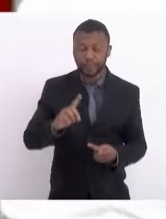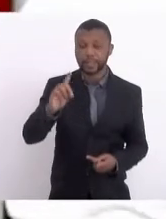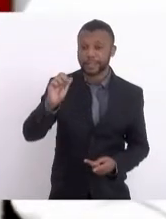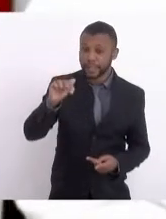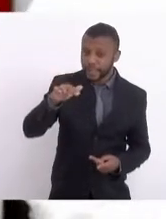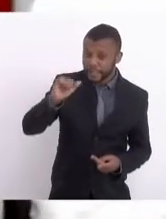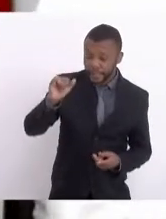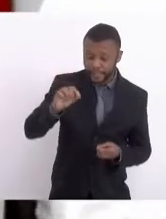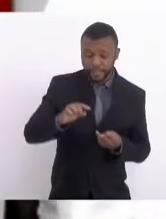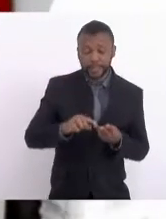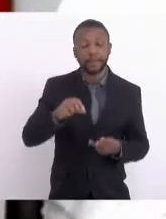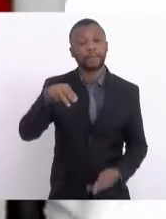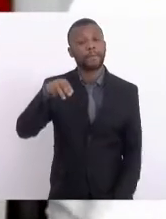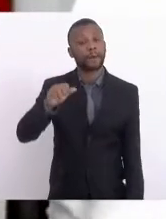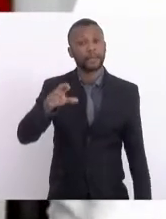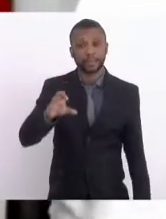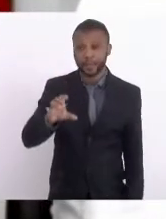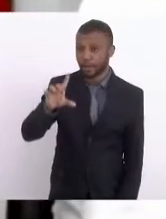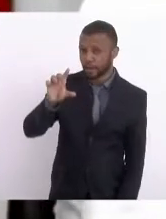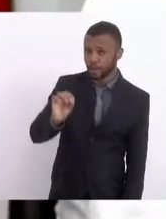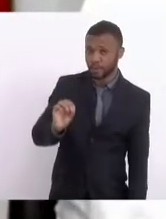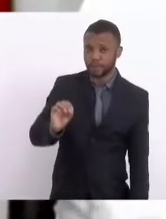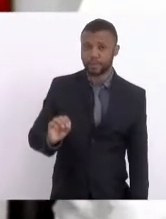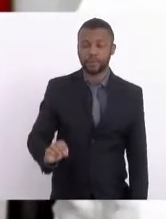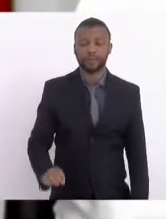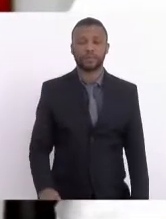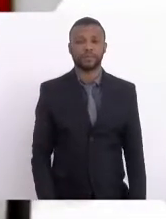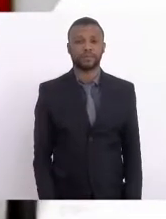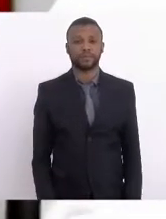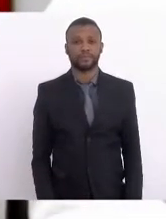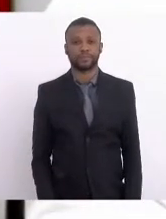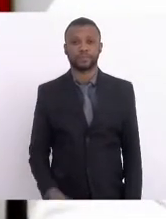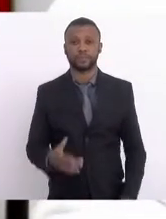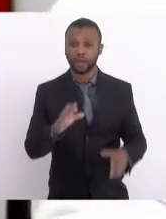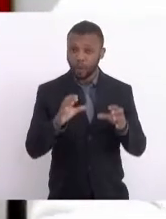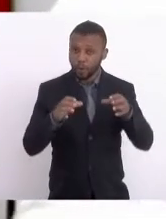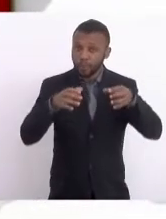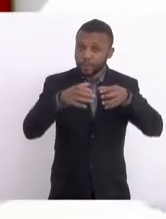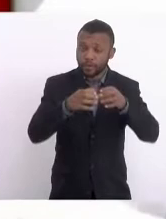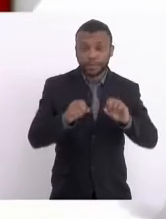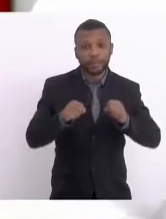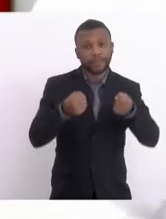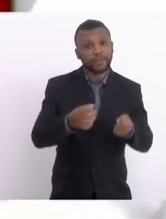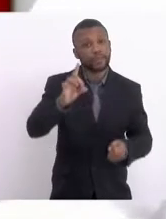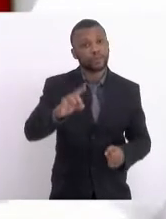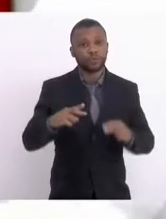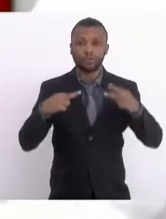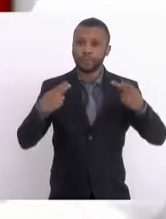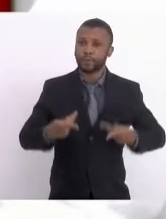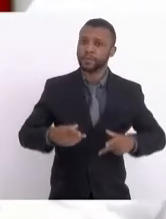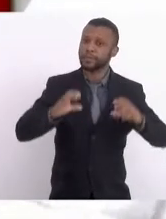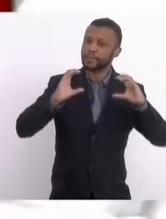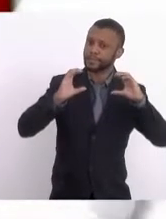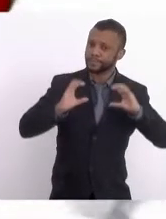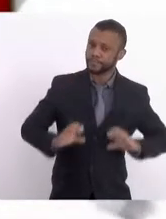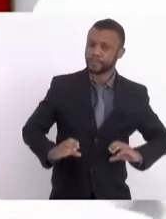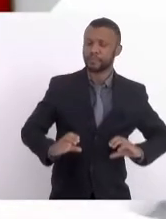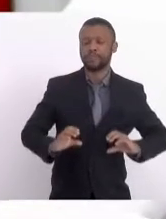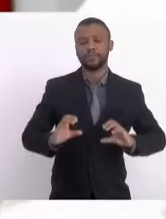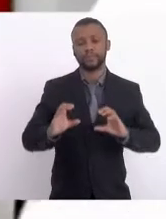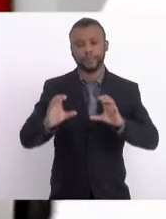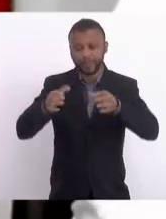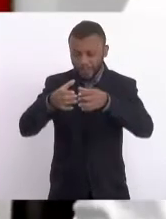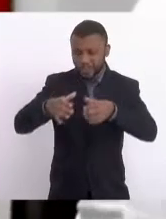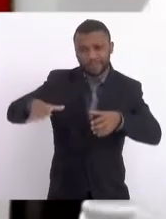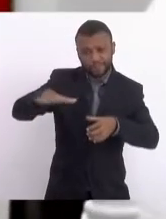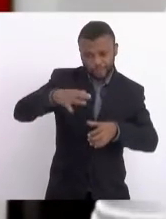Márcio Pacheco, Marcelo Cabeleireiro. Pendente do parecer das comissões de defesa dos direitos humanos e cidadania e de orçamento, finanças,